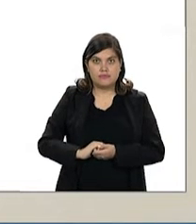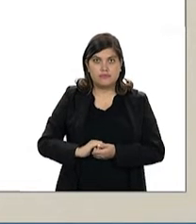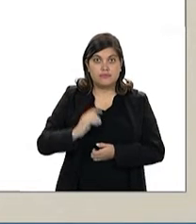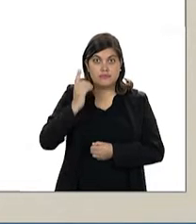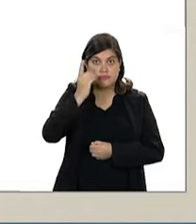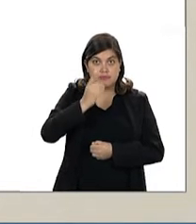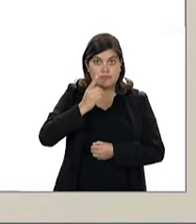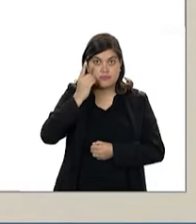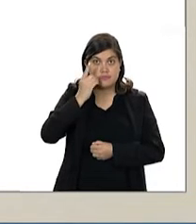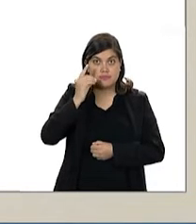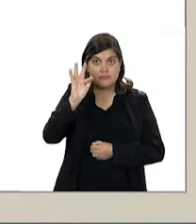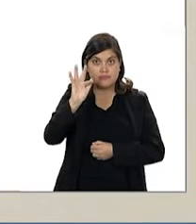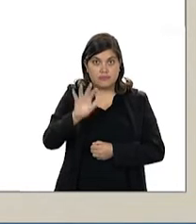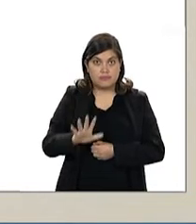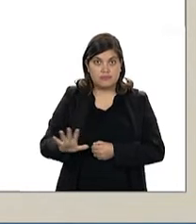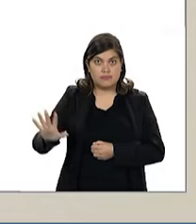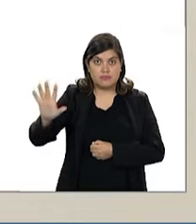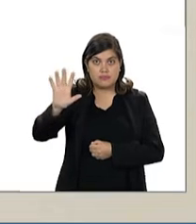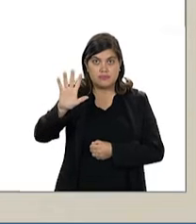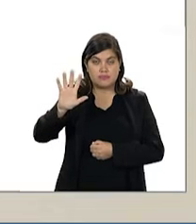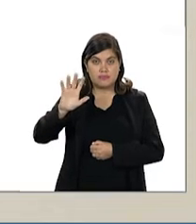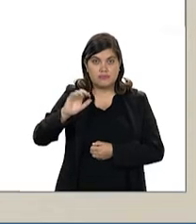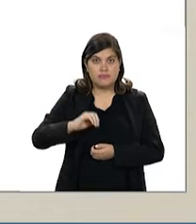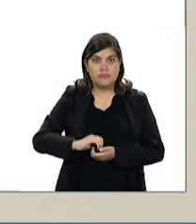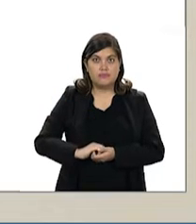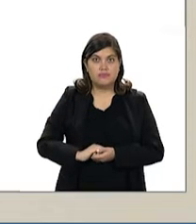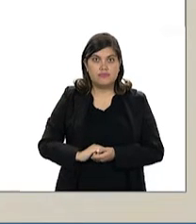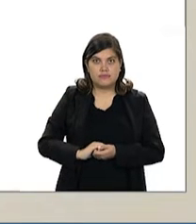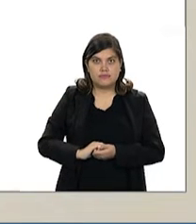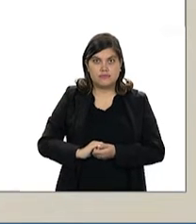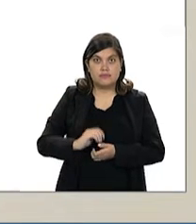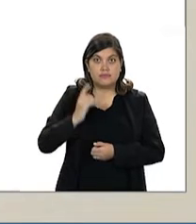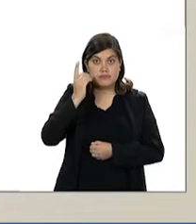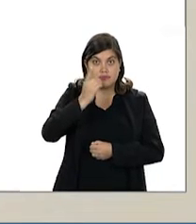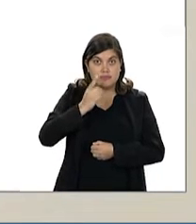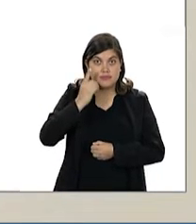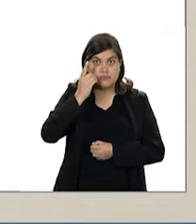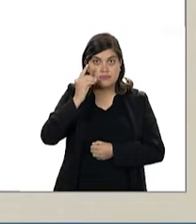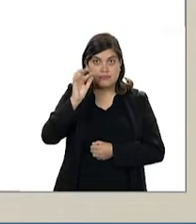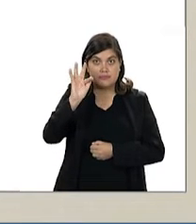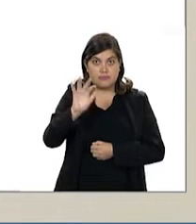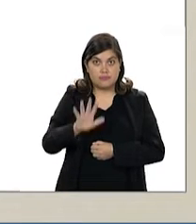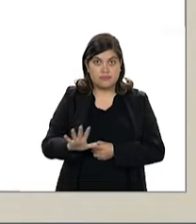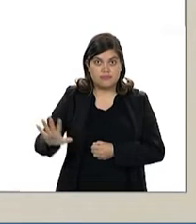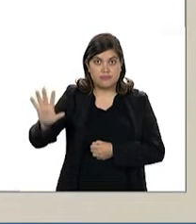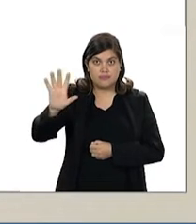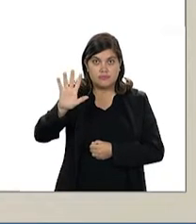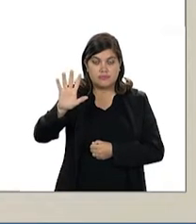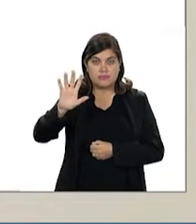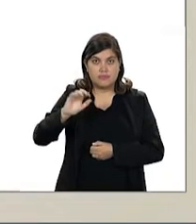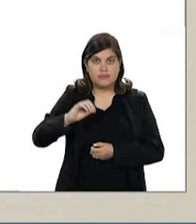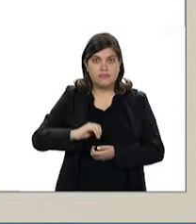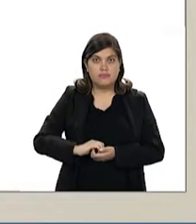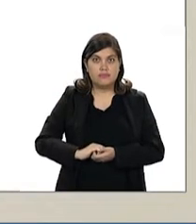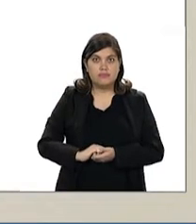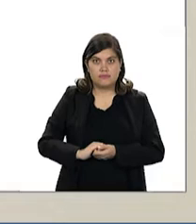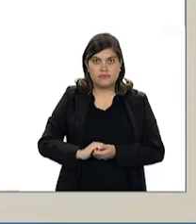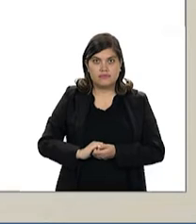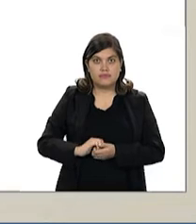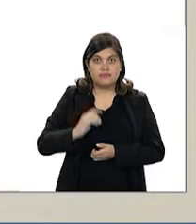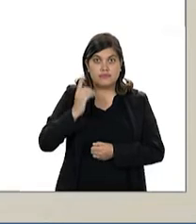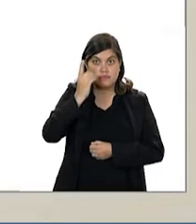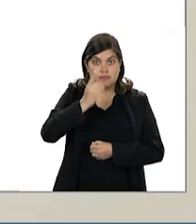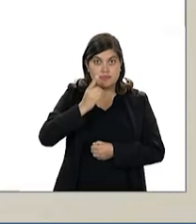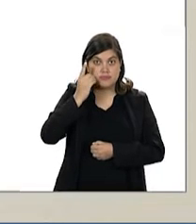alto da tela os nomes e números dos partidos. São todos fictícios, não existem. O eleitor pode escolher,